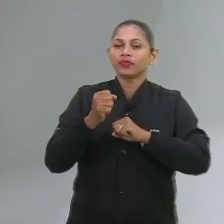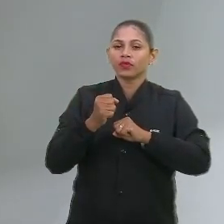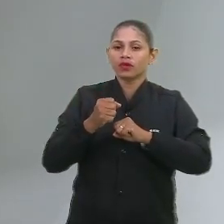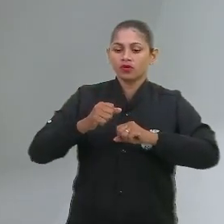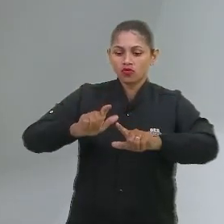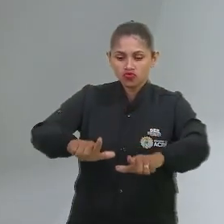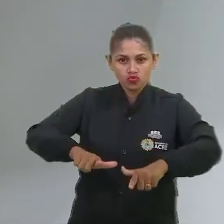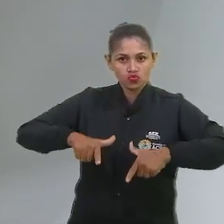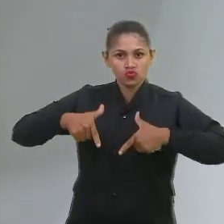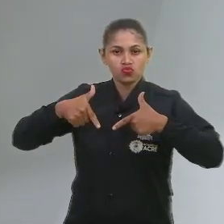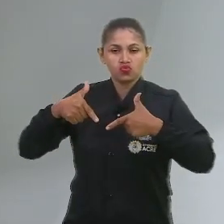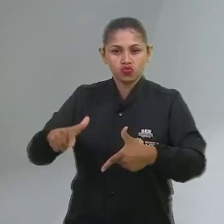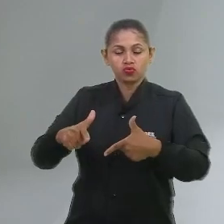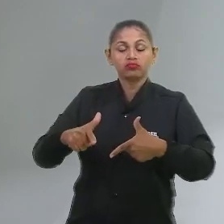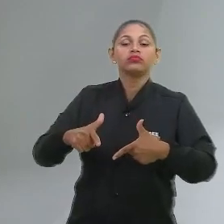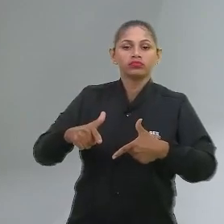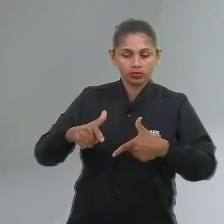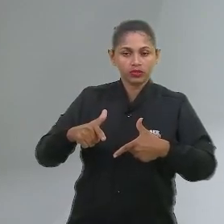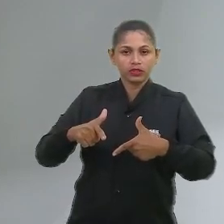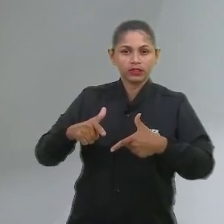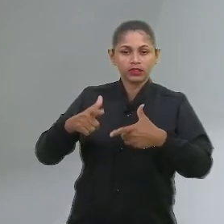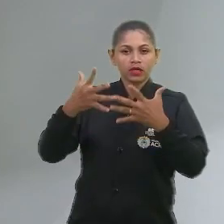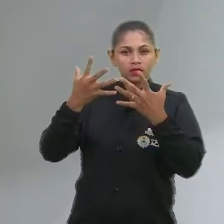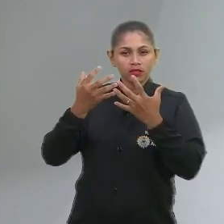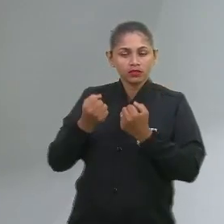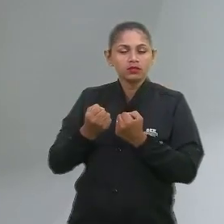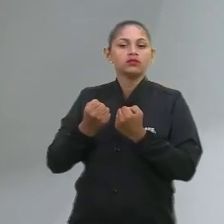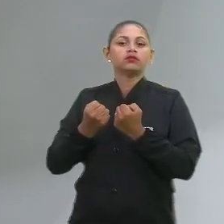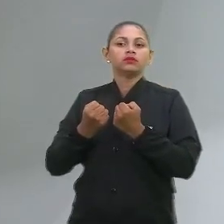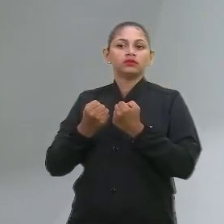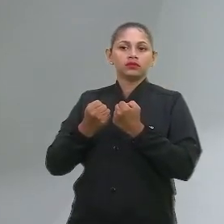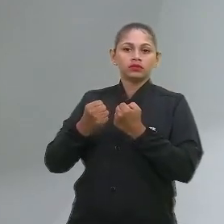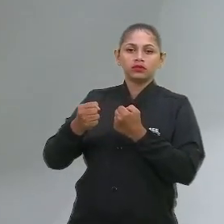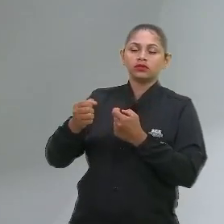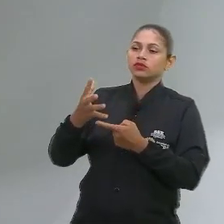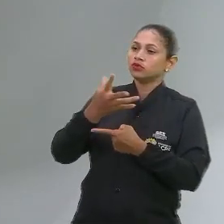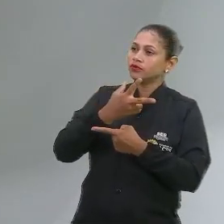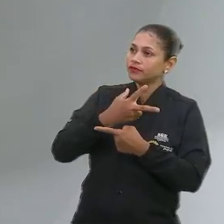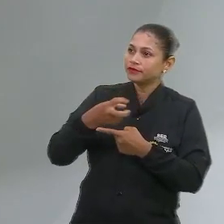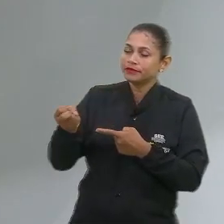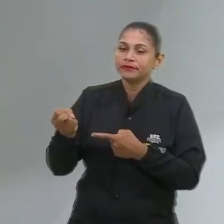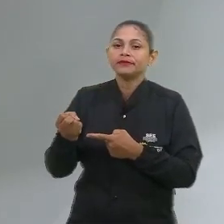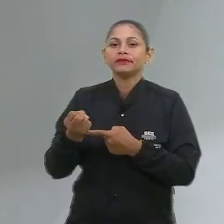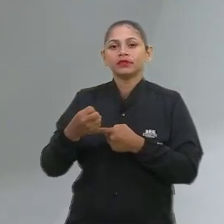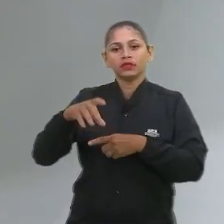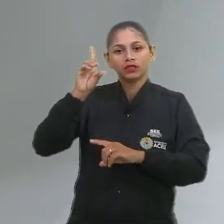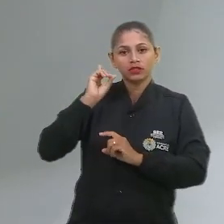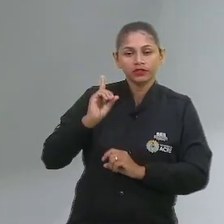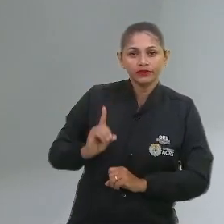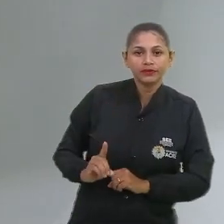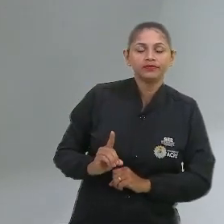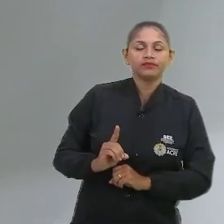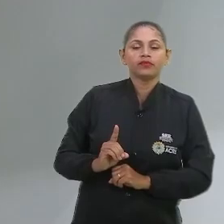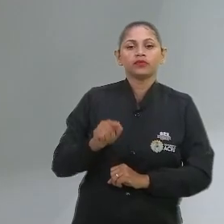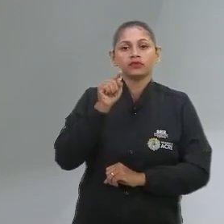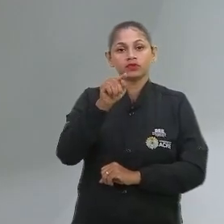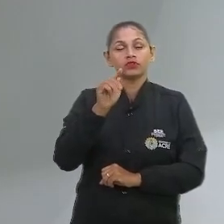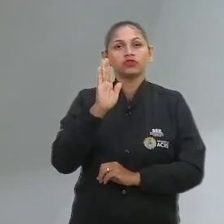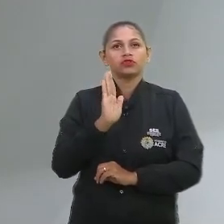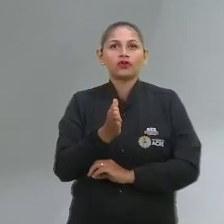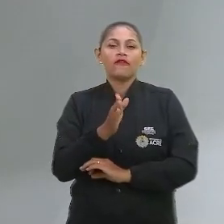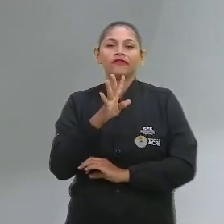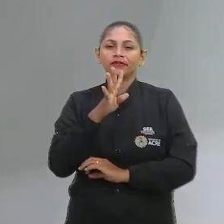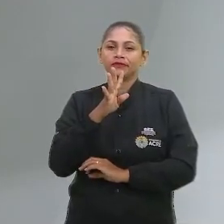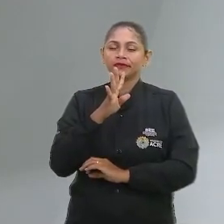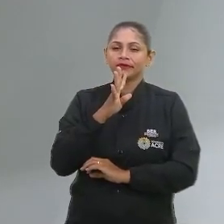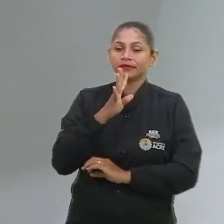e conquistas de direitos ou de protestos que acontecem comumente. Você já deve ter presenciado